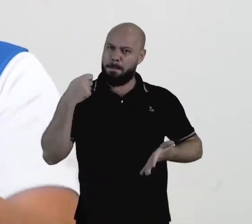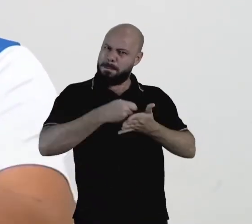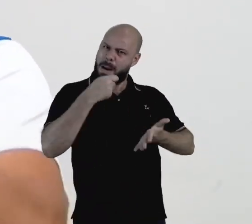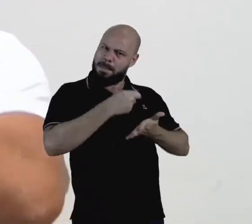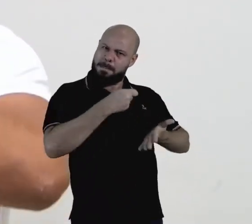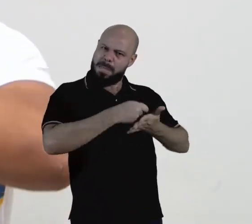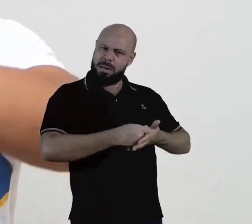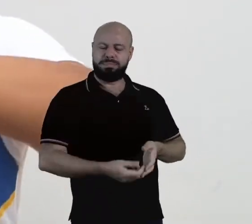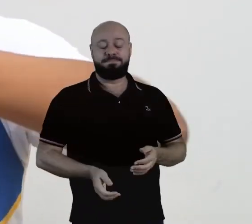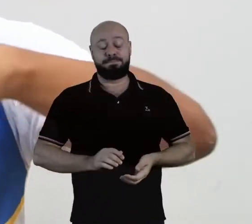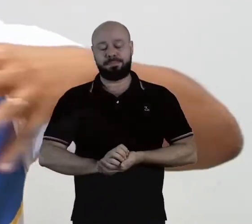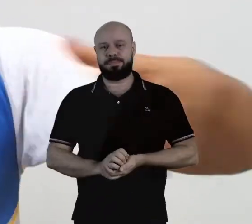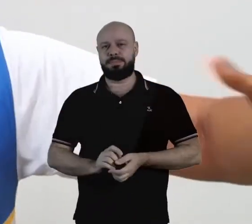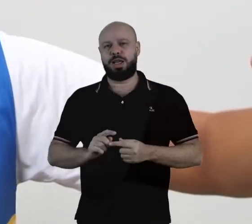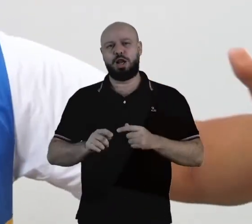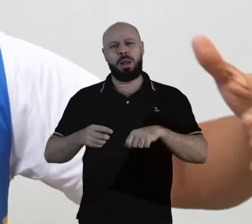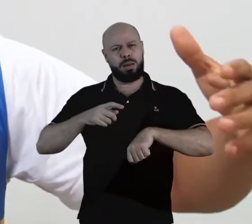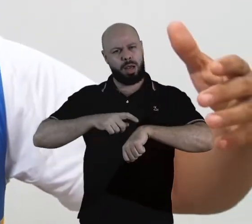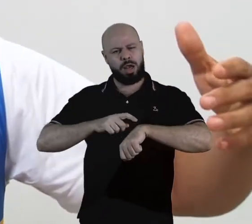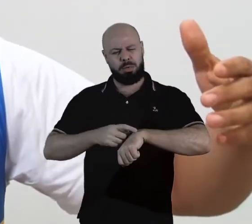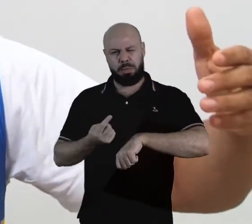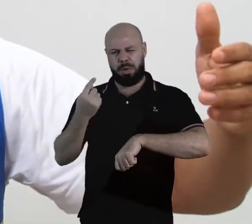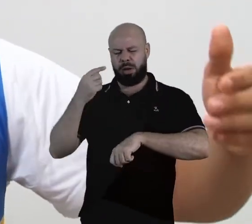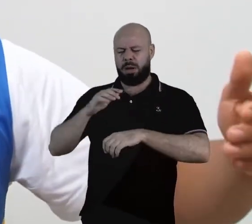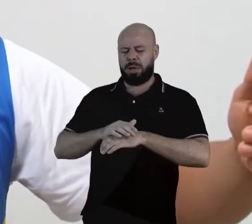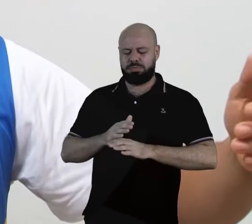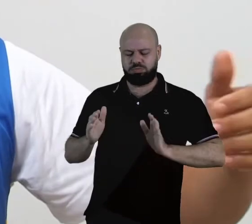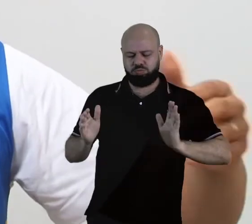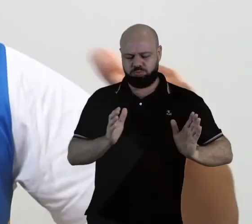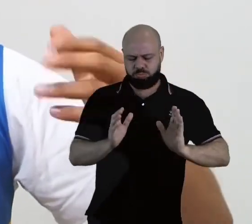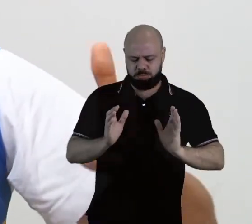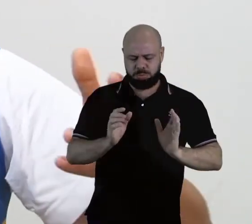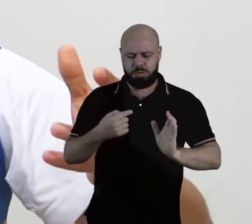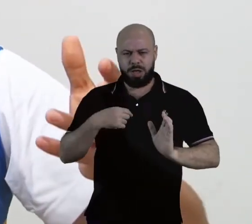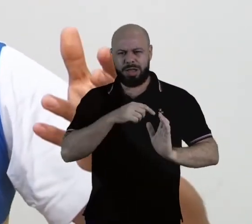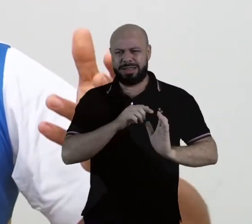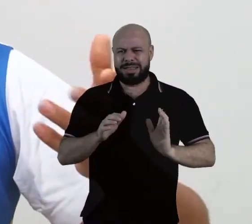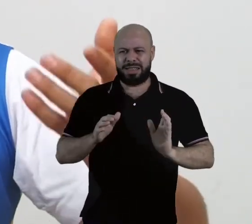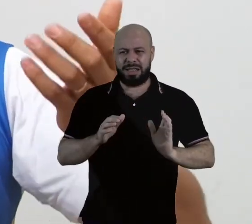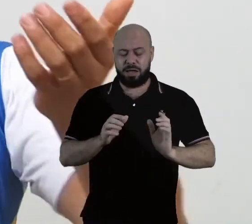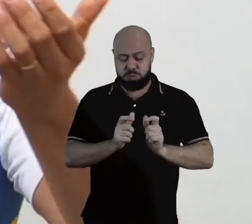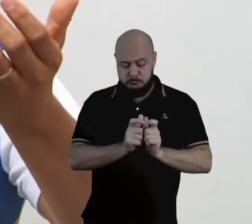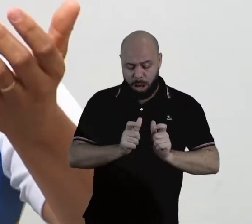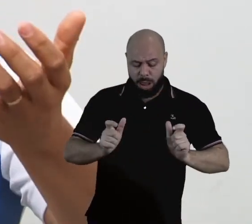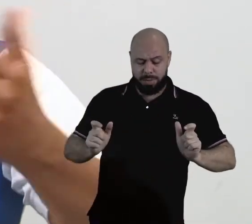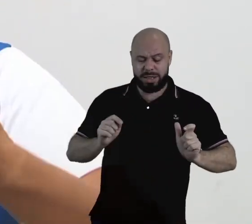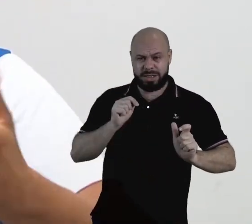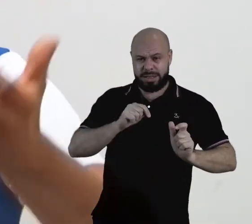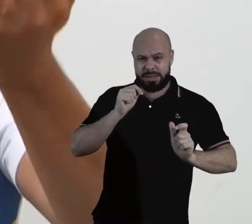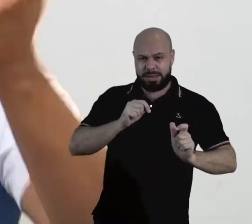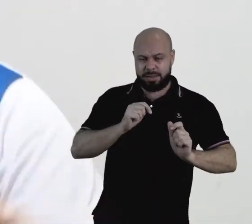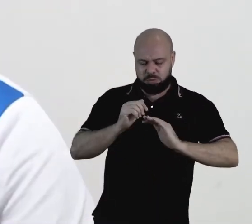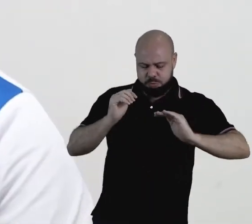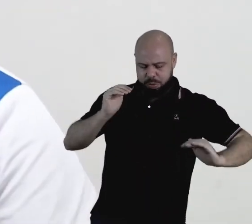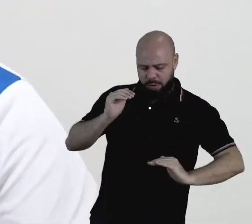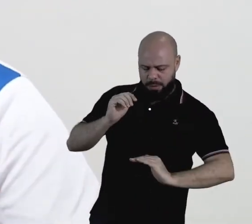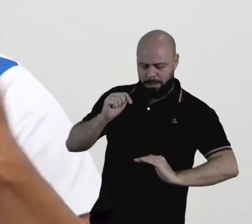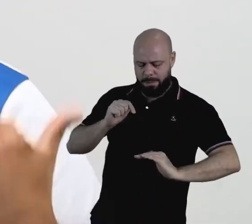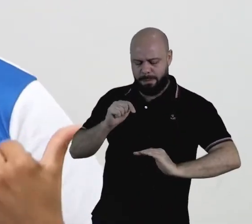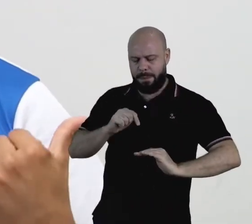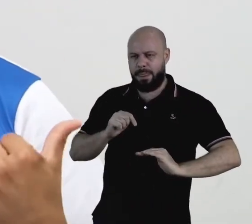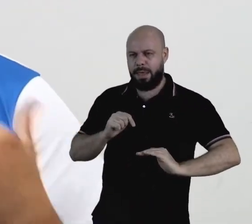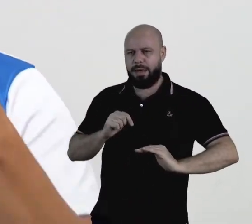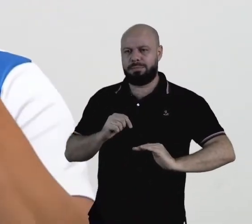época, a grande maioria dos soldados rasos, a grande maioria dos membros de baixa patente